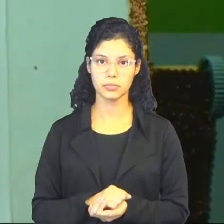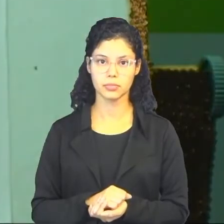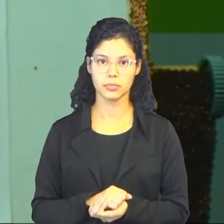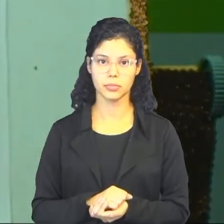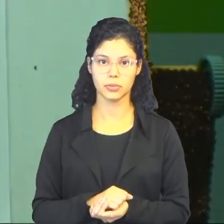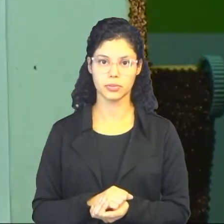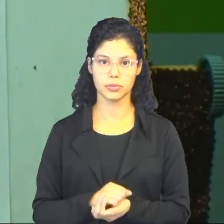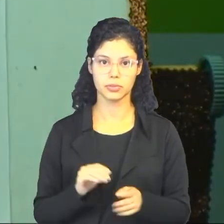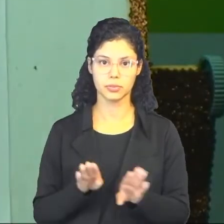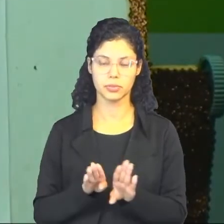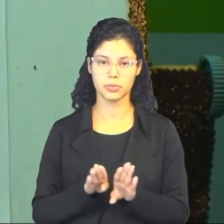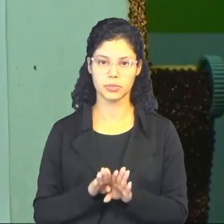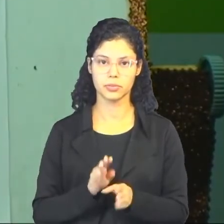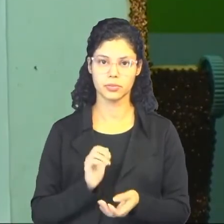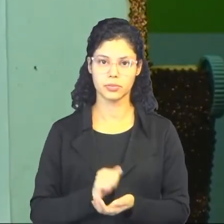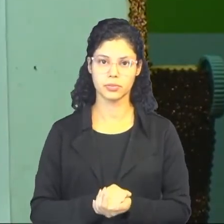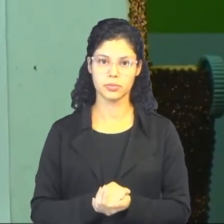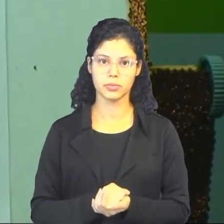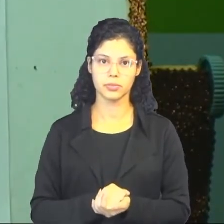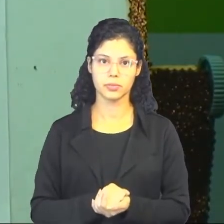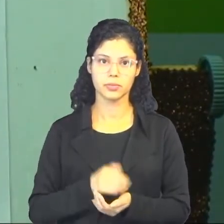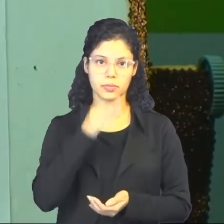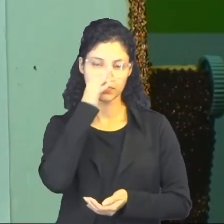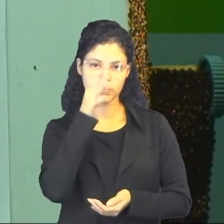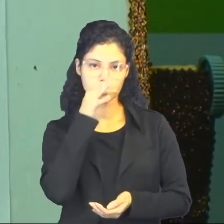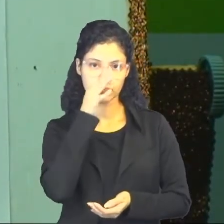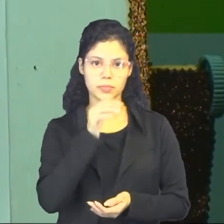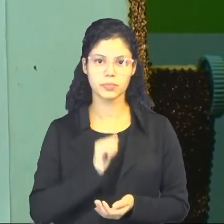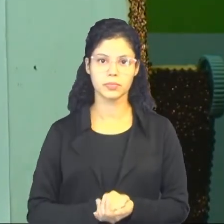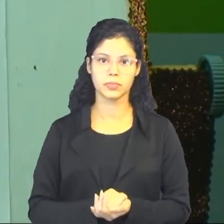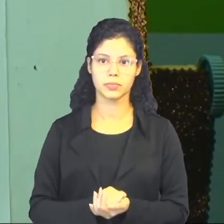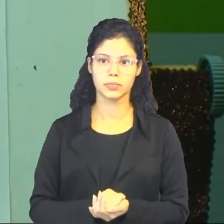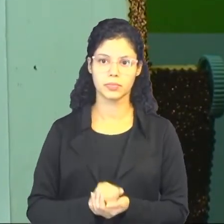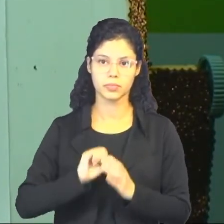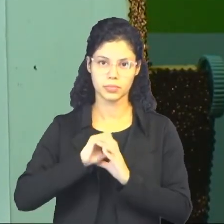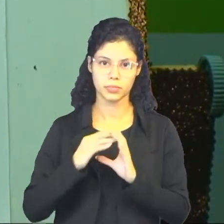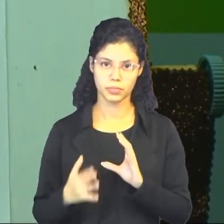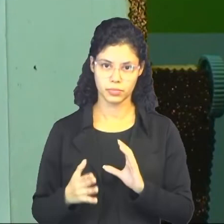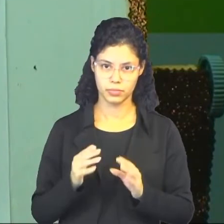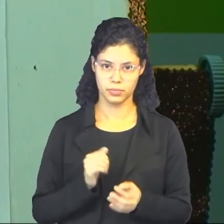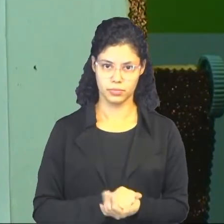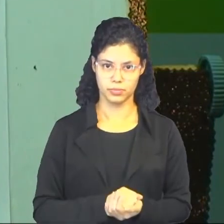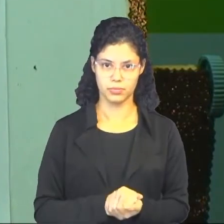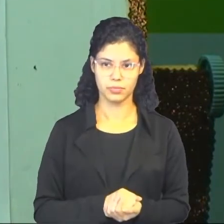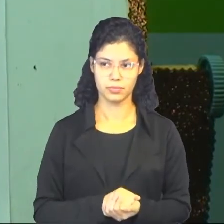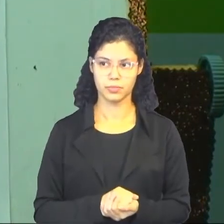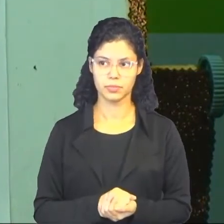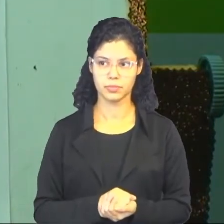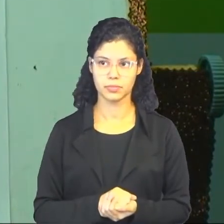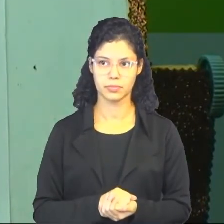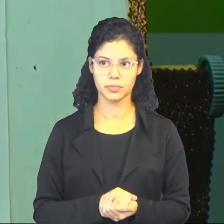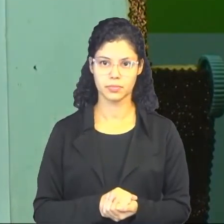floridos os Ipês São floridos Então essa característica dos Ipês aqui tá